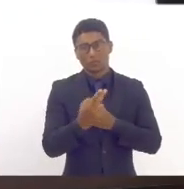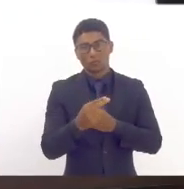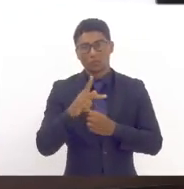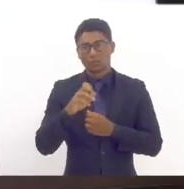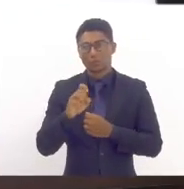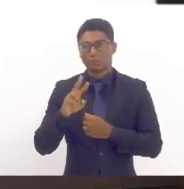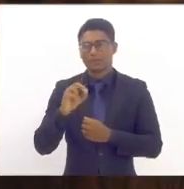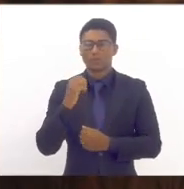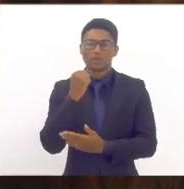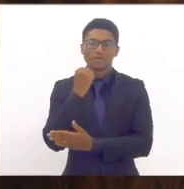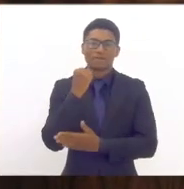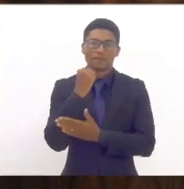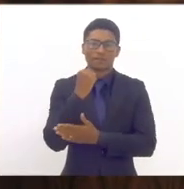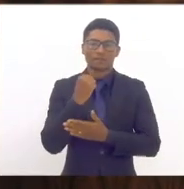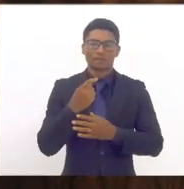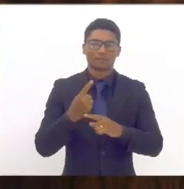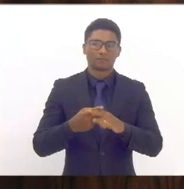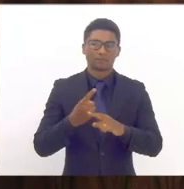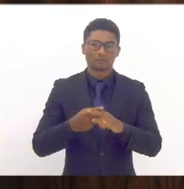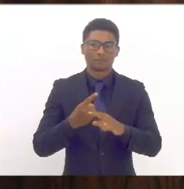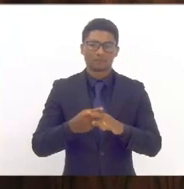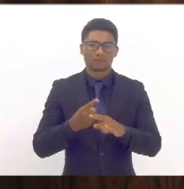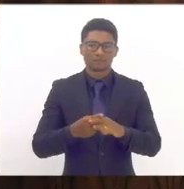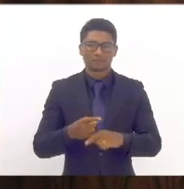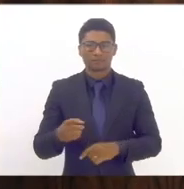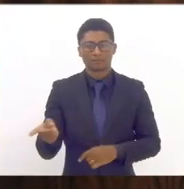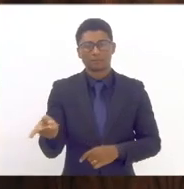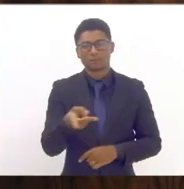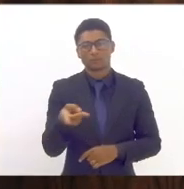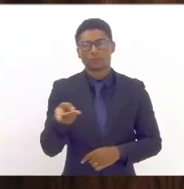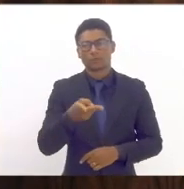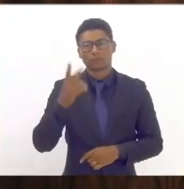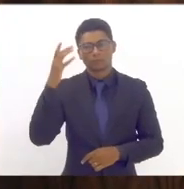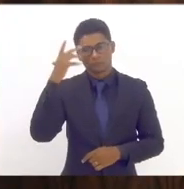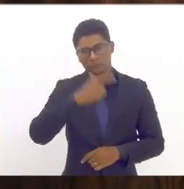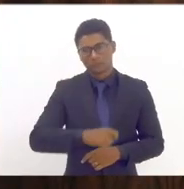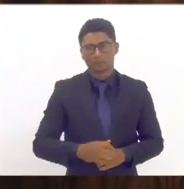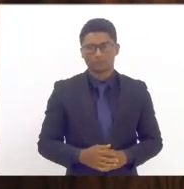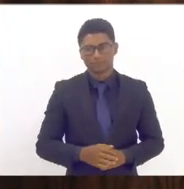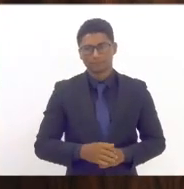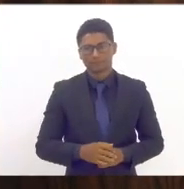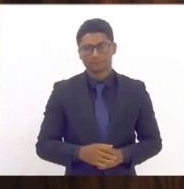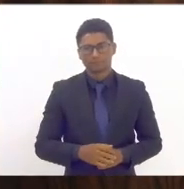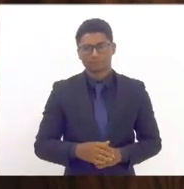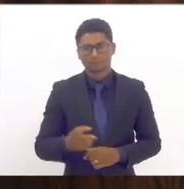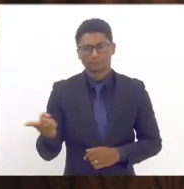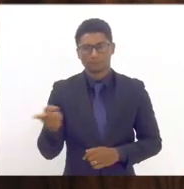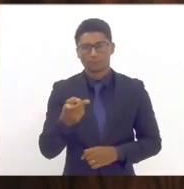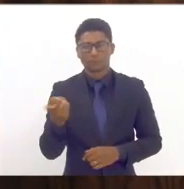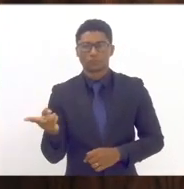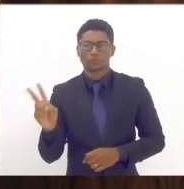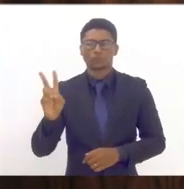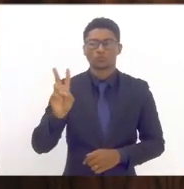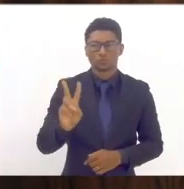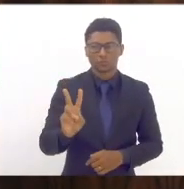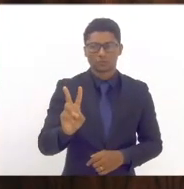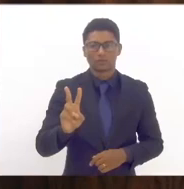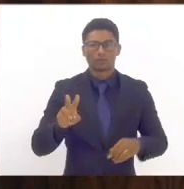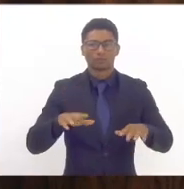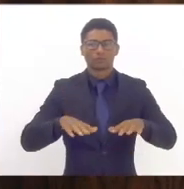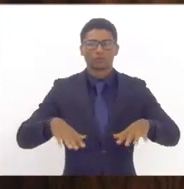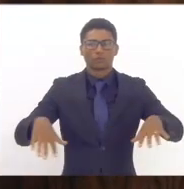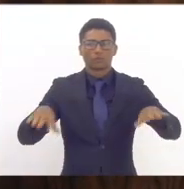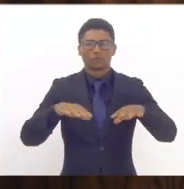Pedro, porque eu vou dizer, são bonitos, né? São assim, eles chegam, já chegam e todo mundo